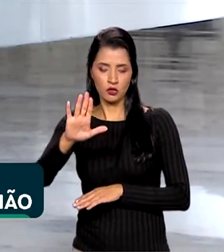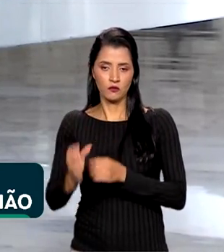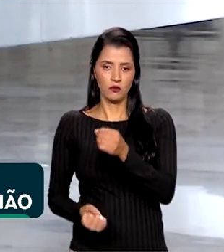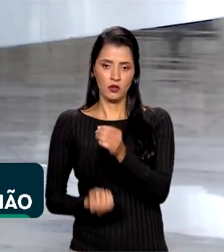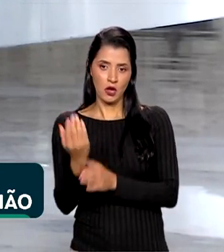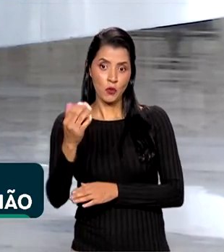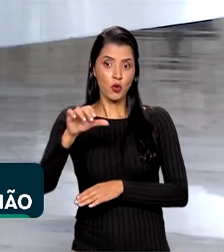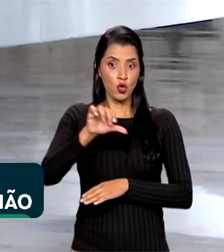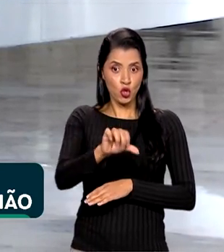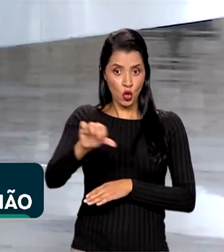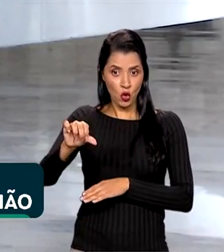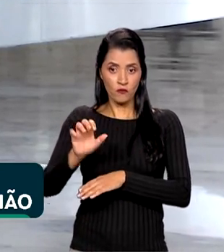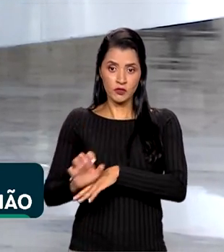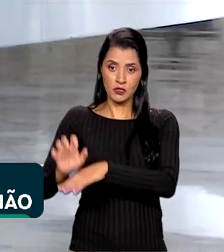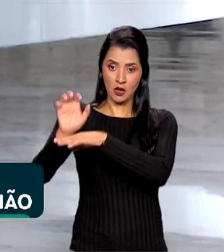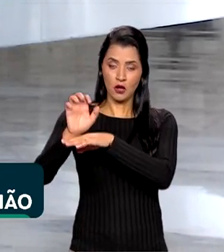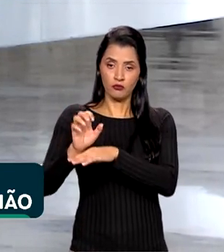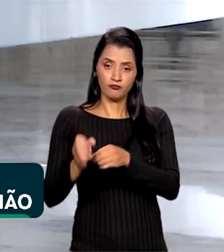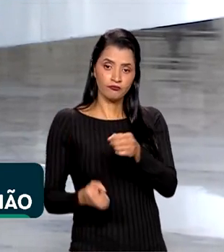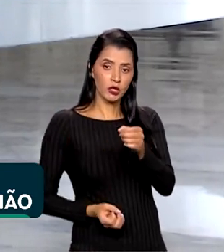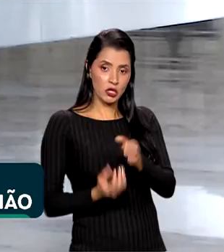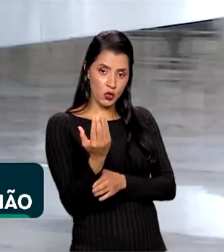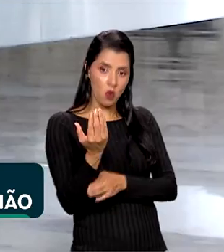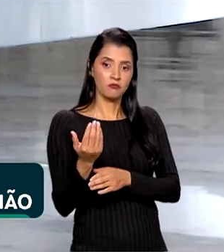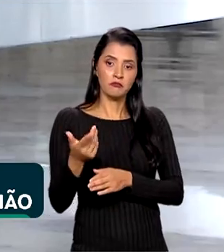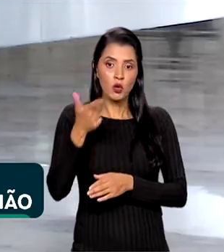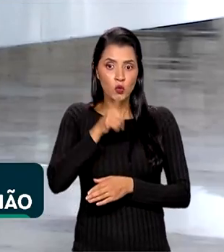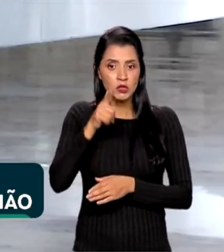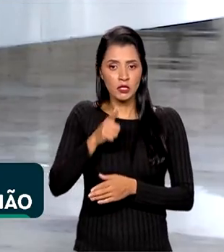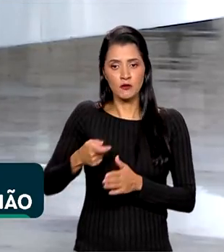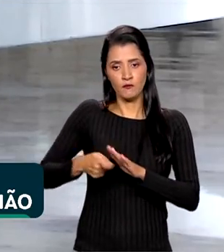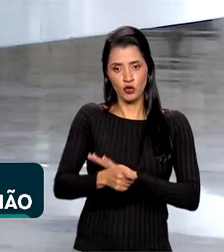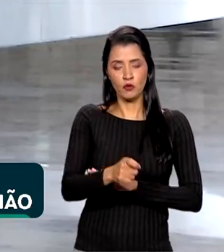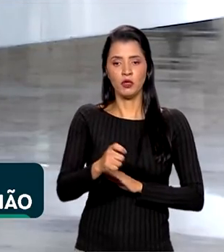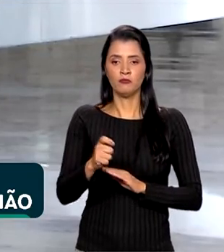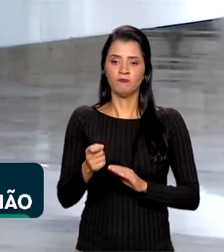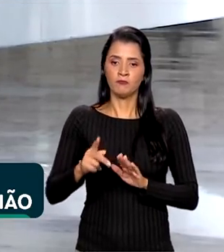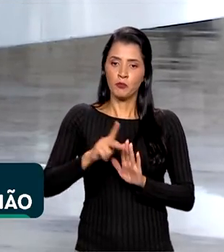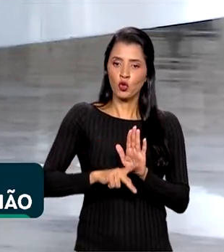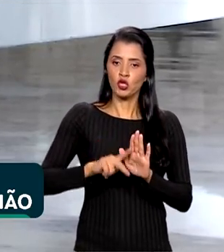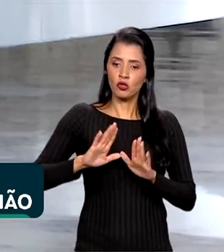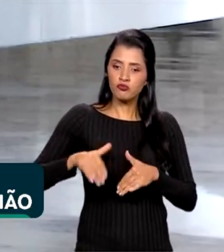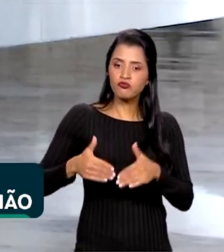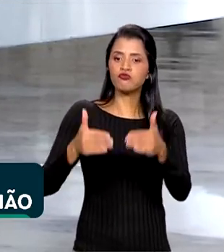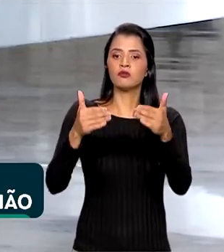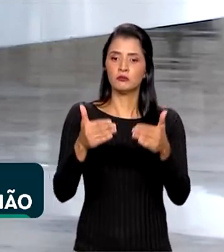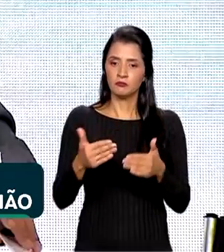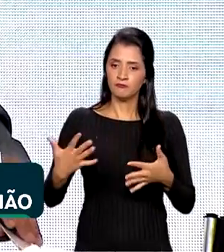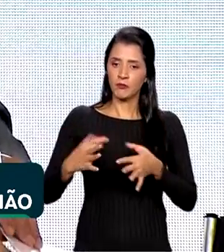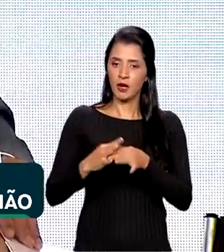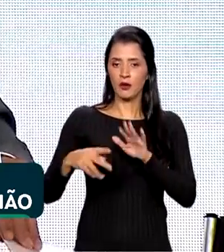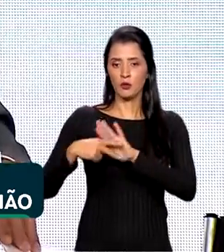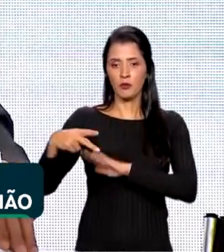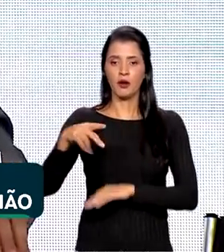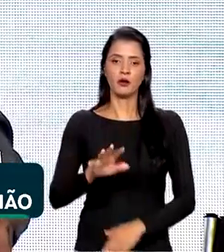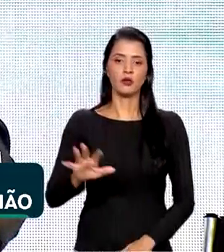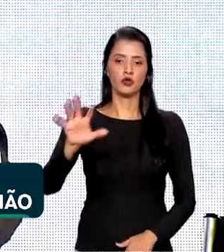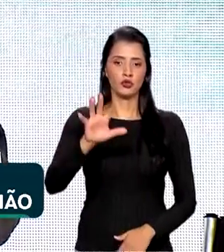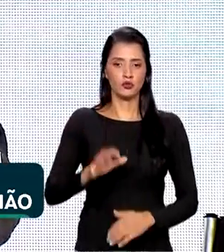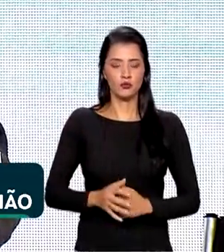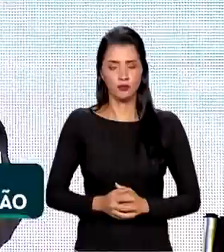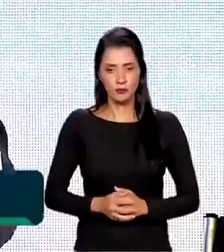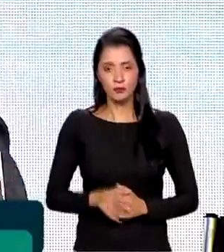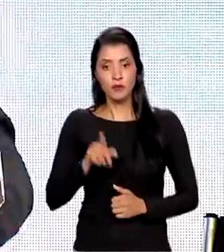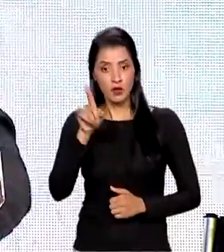estados nordestinos para atrair investimentos e alavancar projetos de forma integrada para a região. O Nordeste